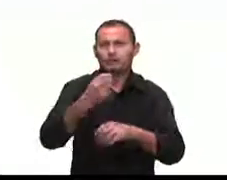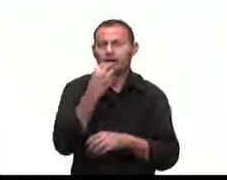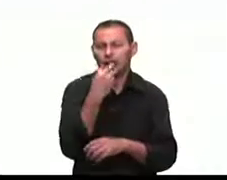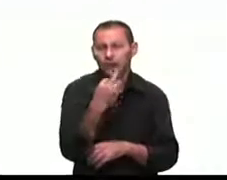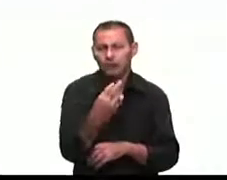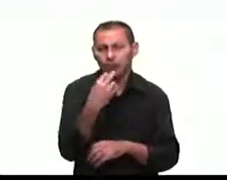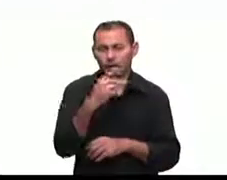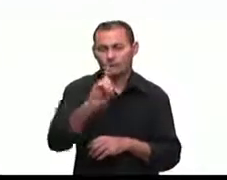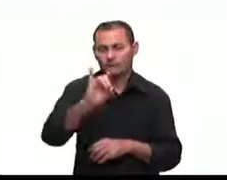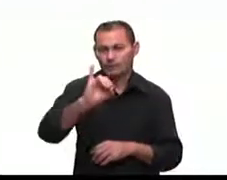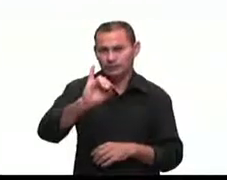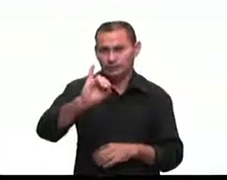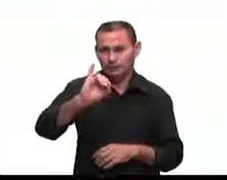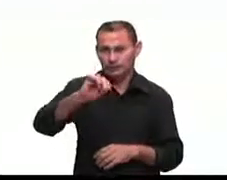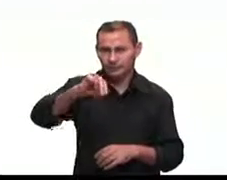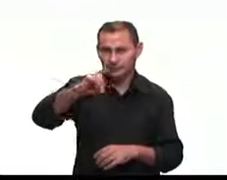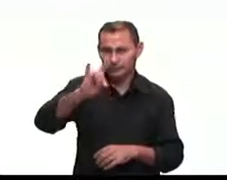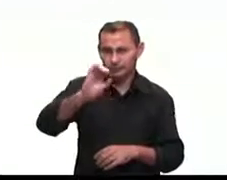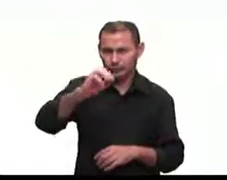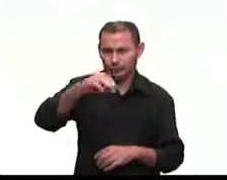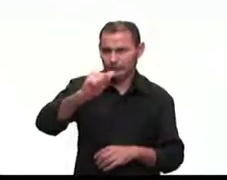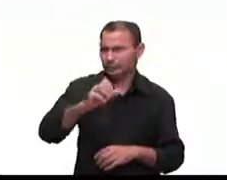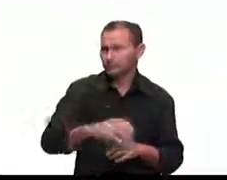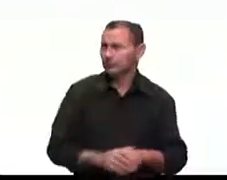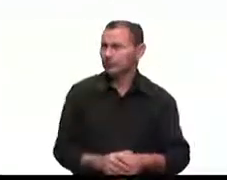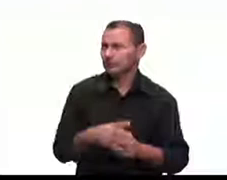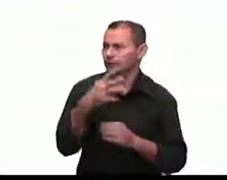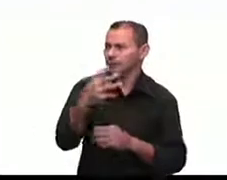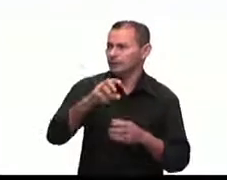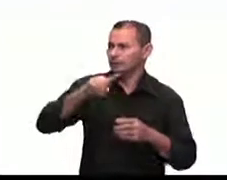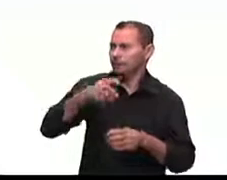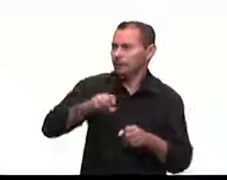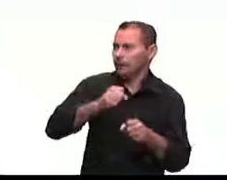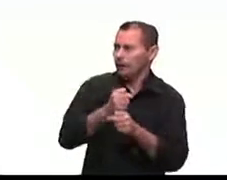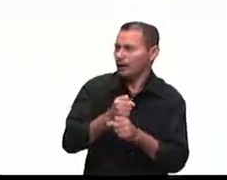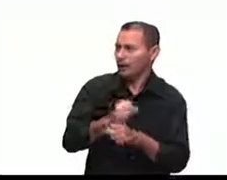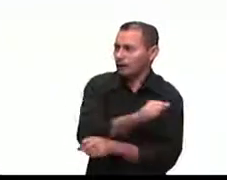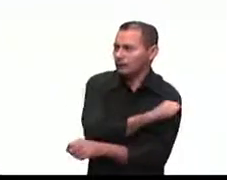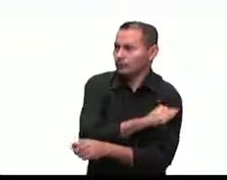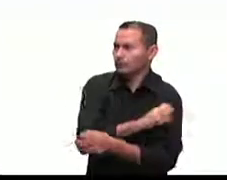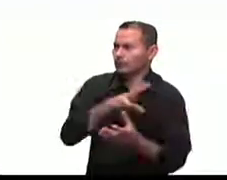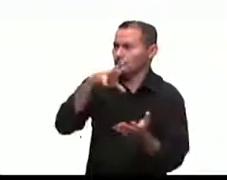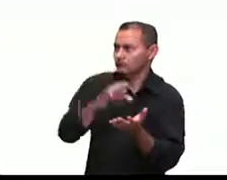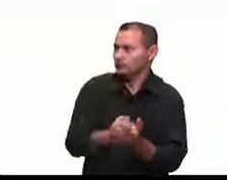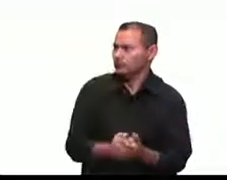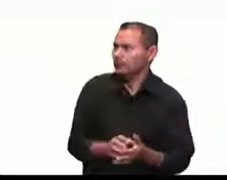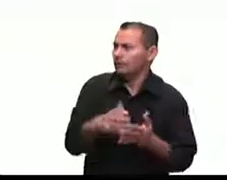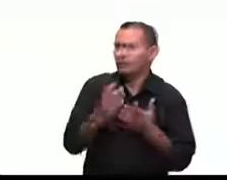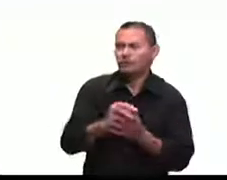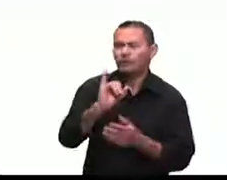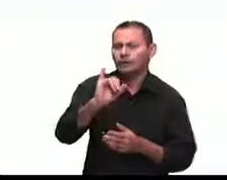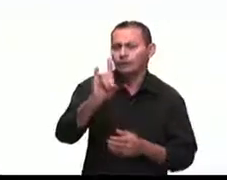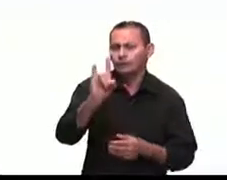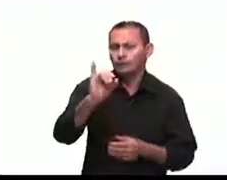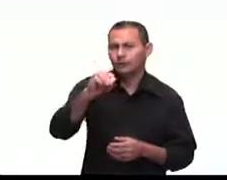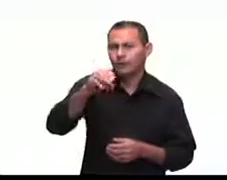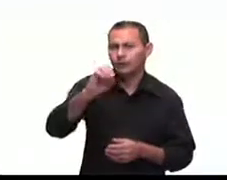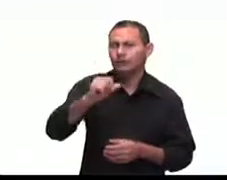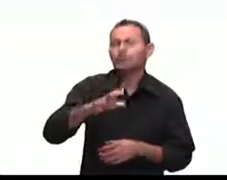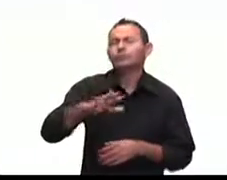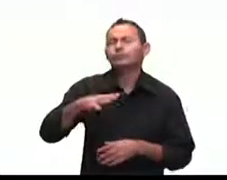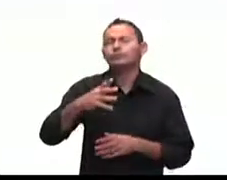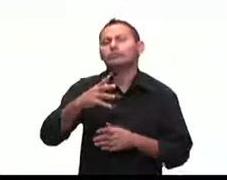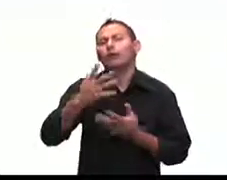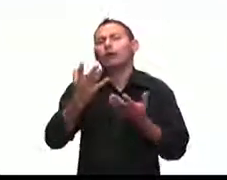idiomas, com aproximadamente 3 mil alunos matriculados. E qual que é o problema dessa